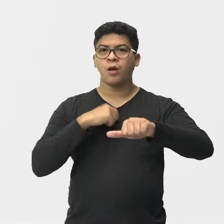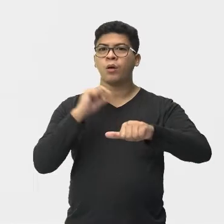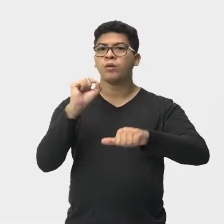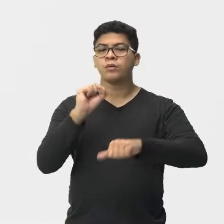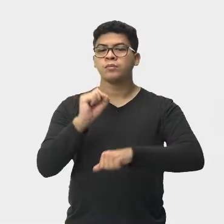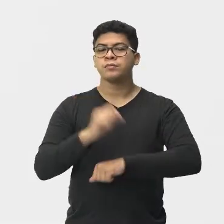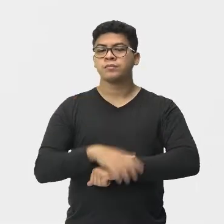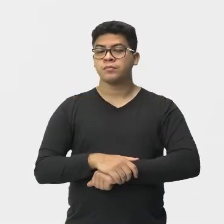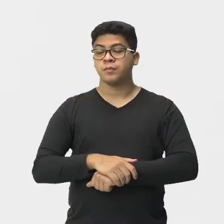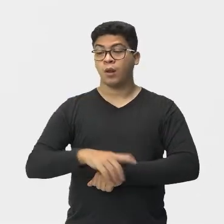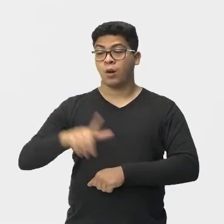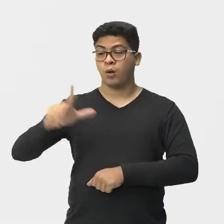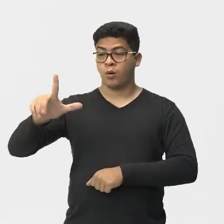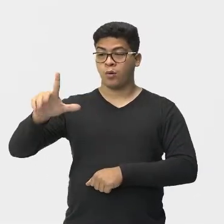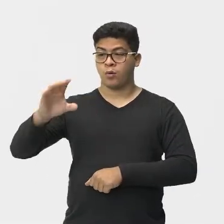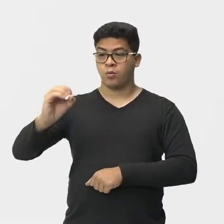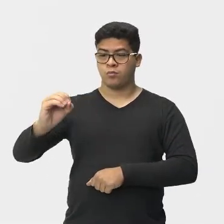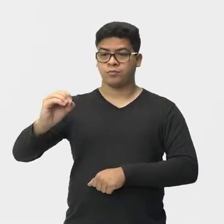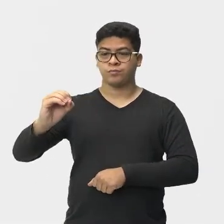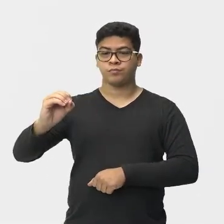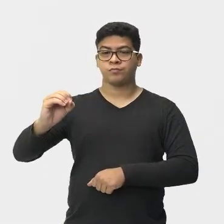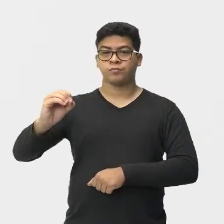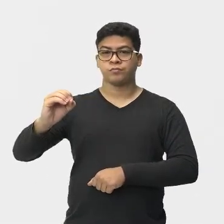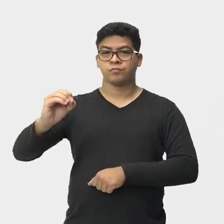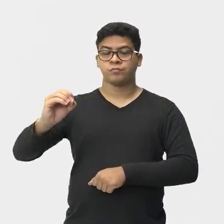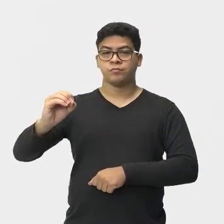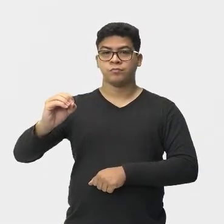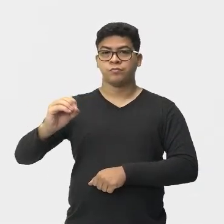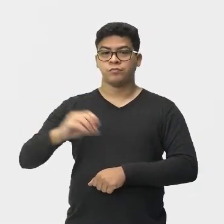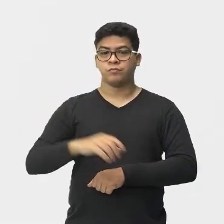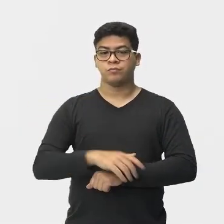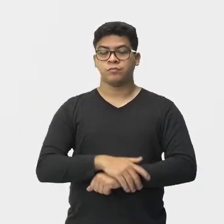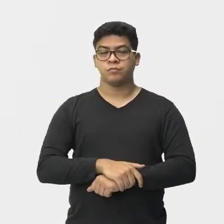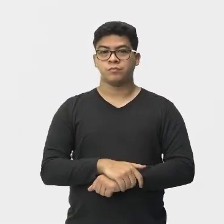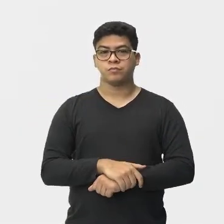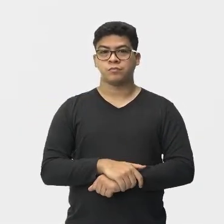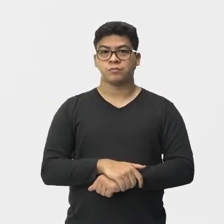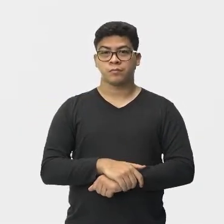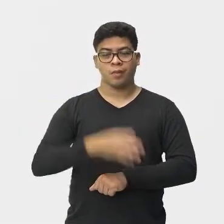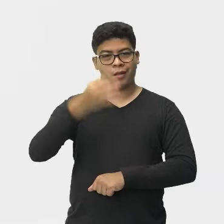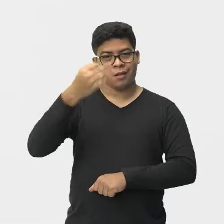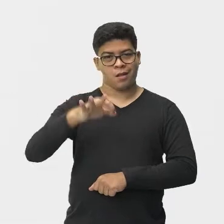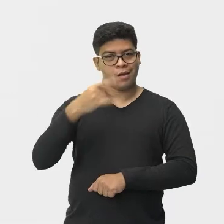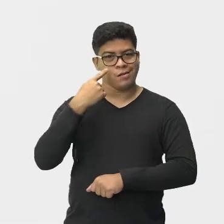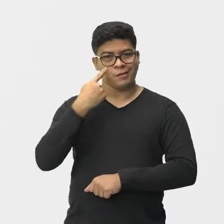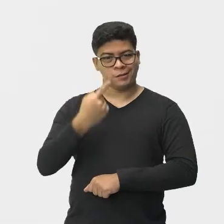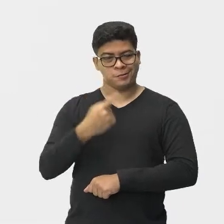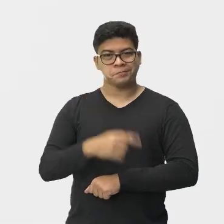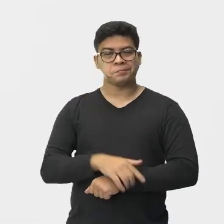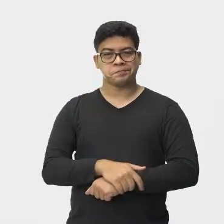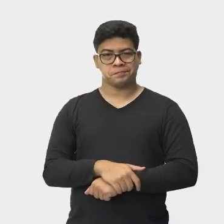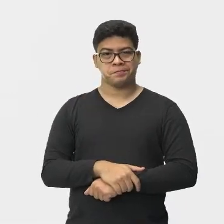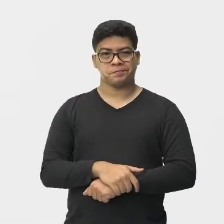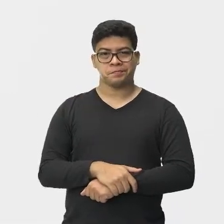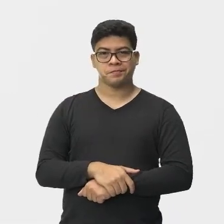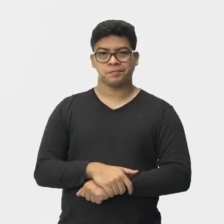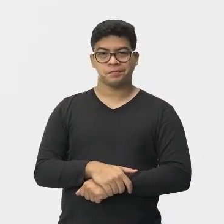falar el candidato, eu posso substituir por lo. Tá certo?